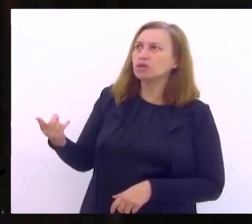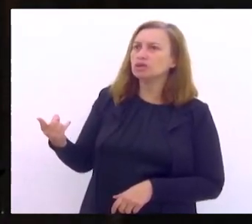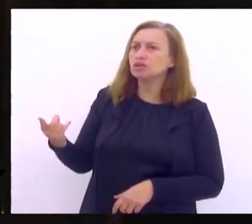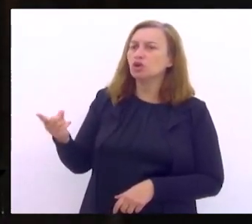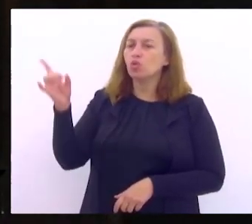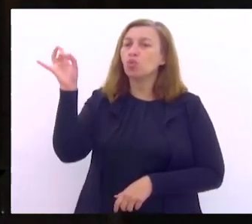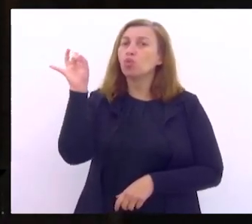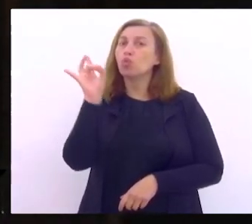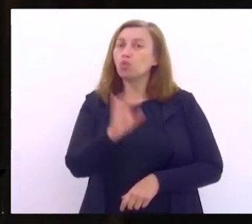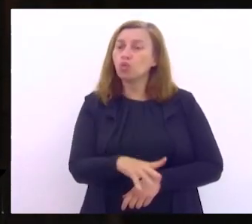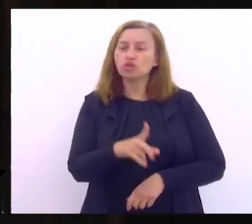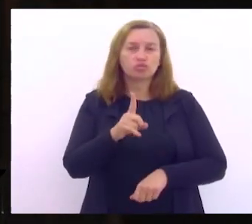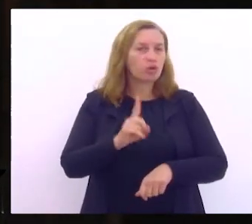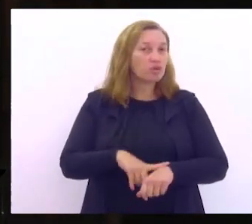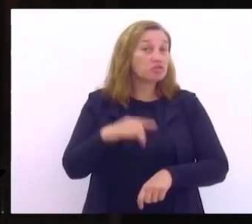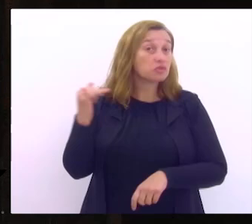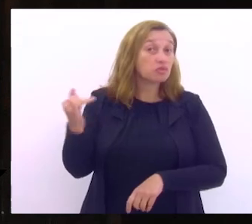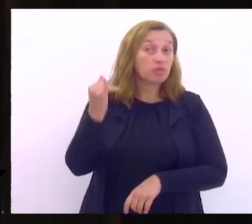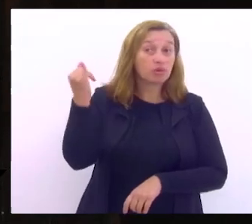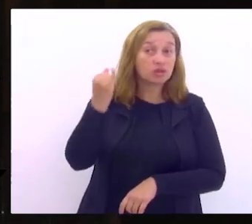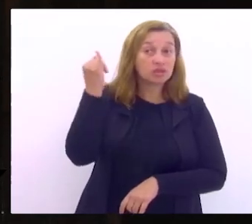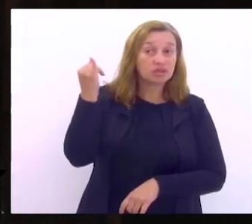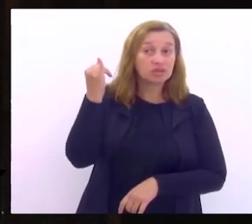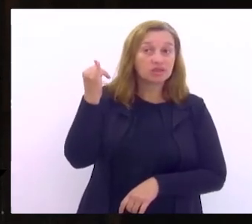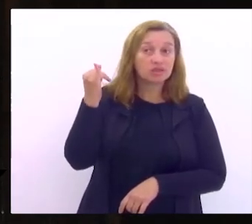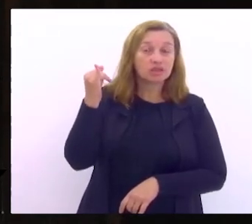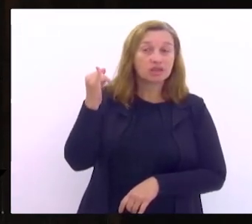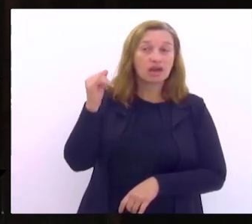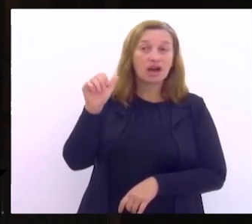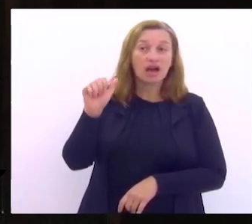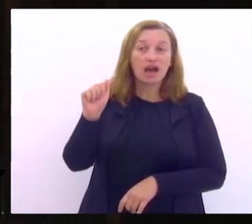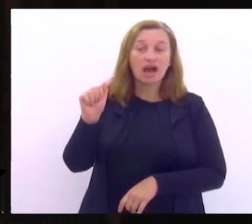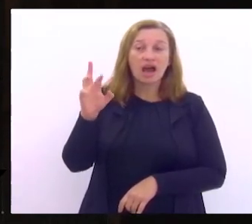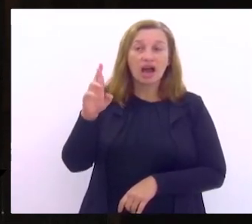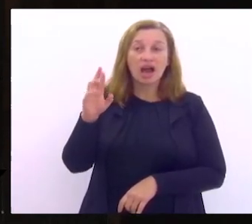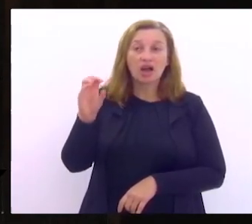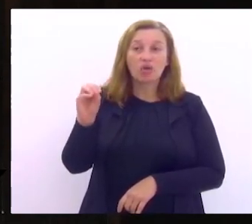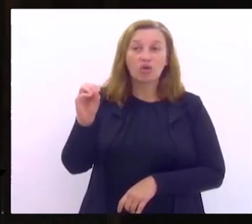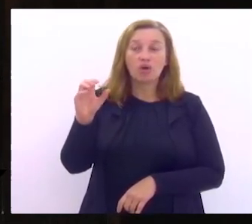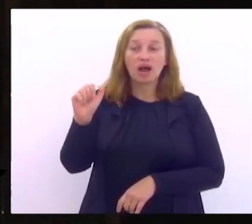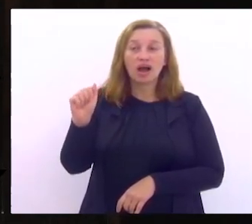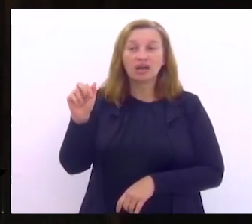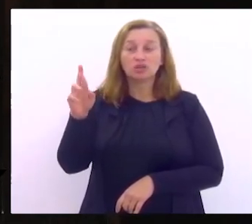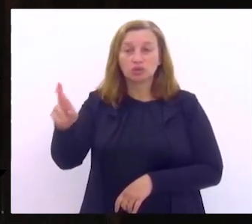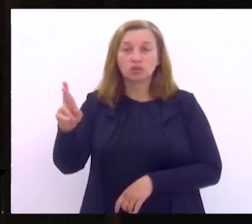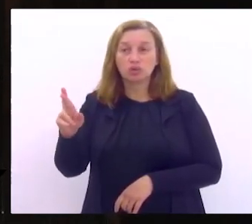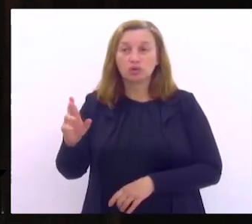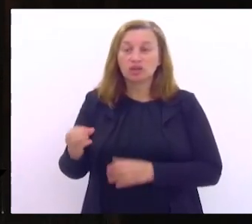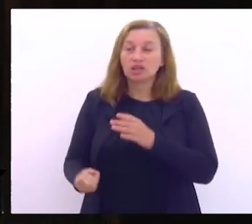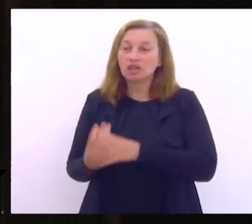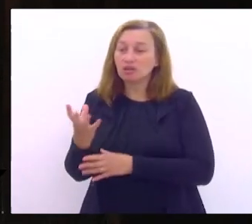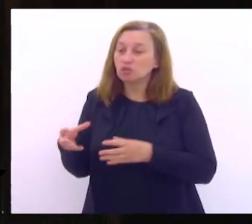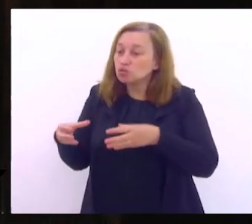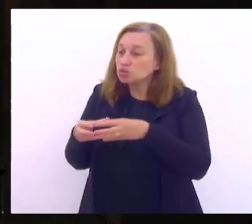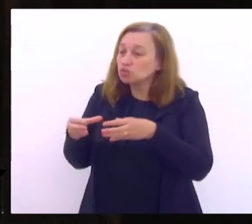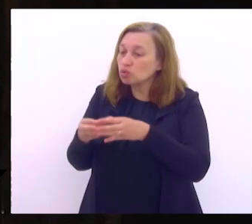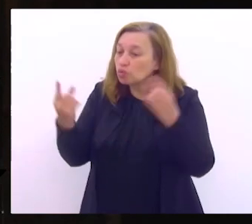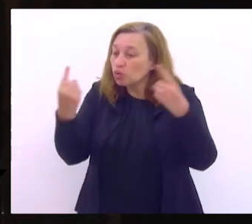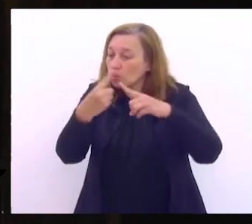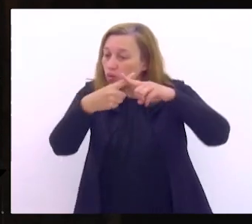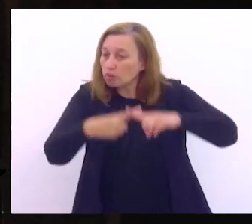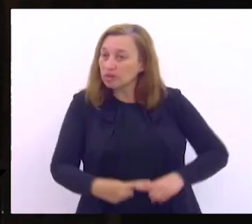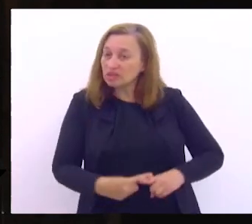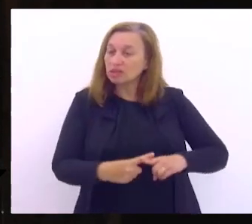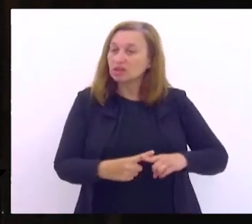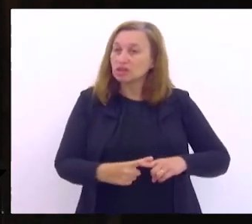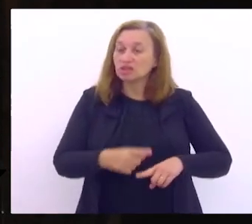o último grande momento, que foi do Bingo Arpoador. Construímos uma equipe competitiva na gestão do Dr.